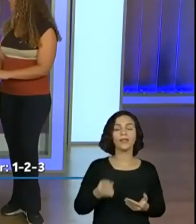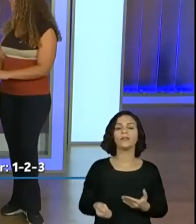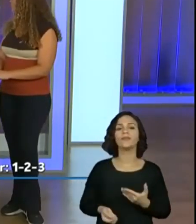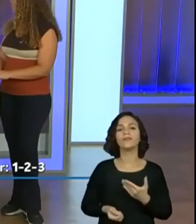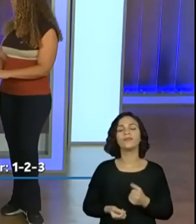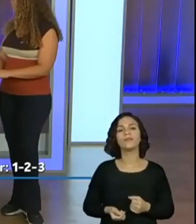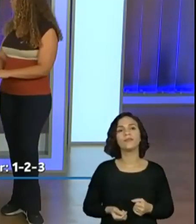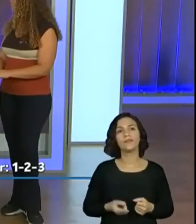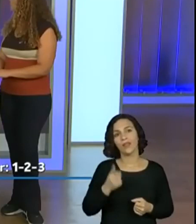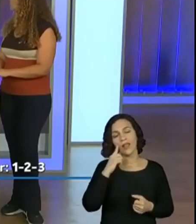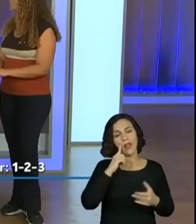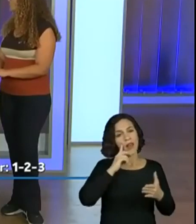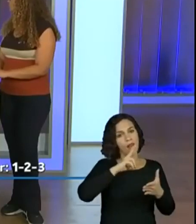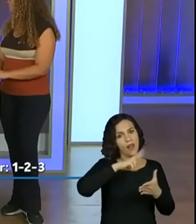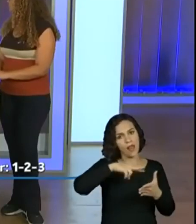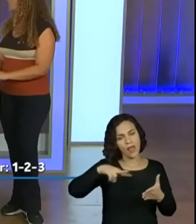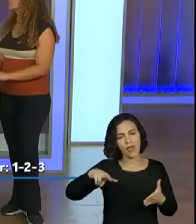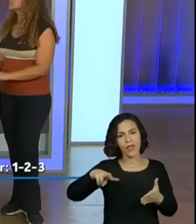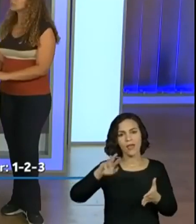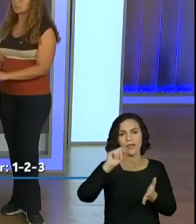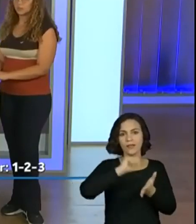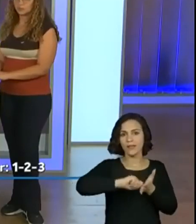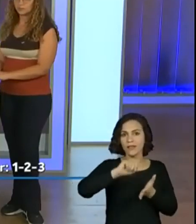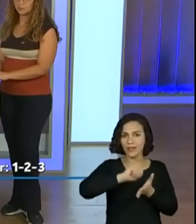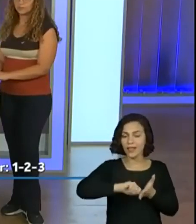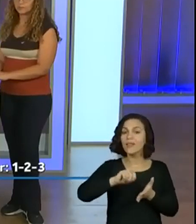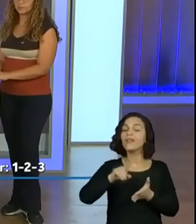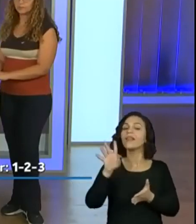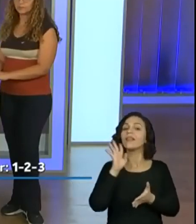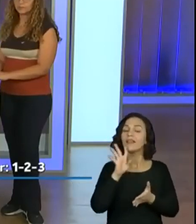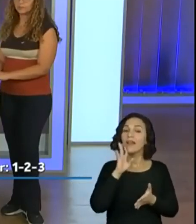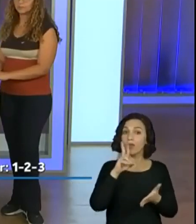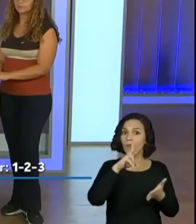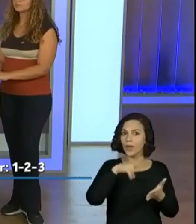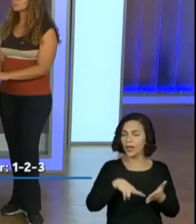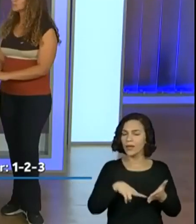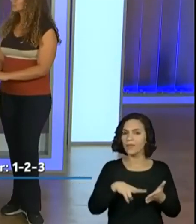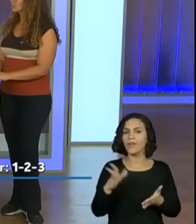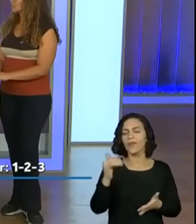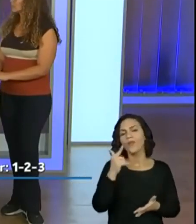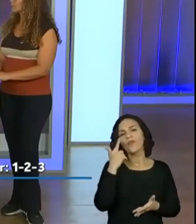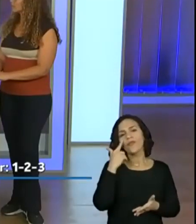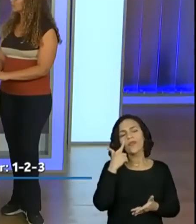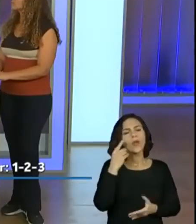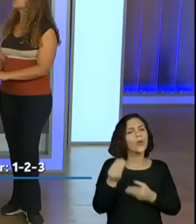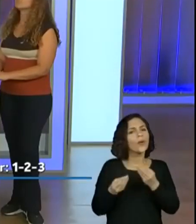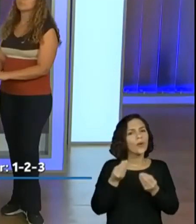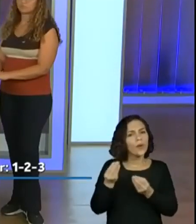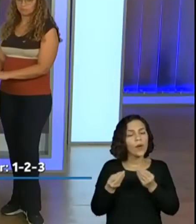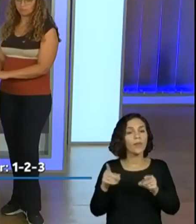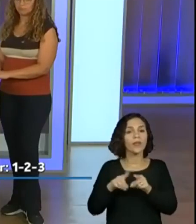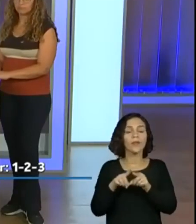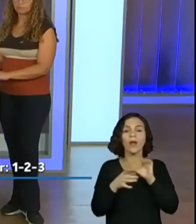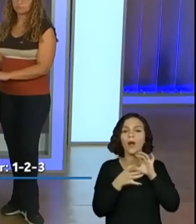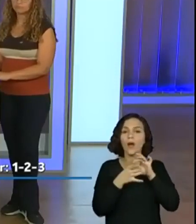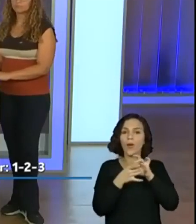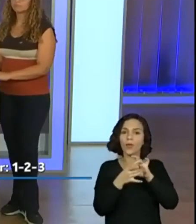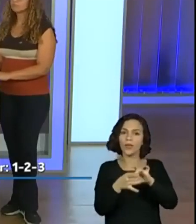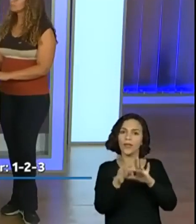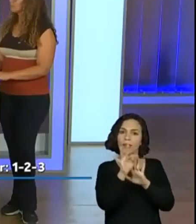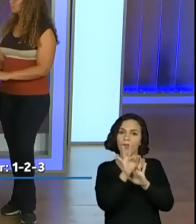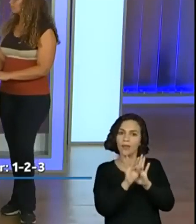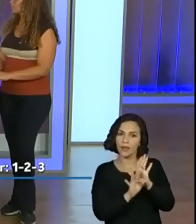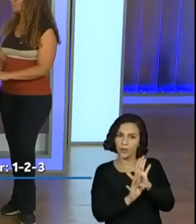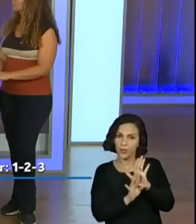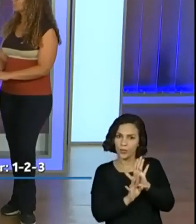do ler e escrever, que é bem interessante também. A gente vai ler, só para a gente trabalhar também dentro de um contexto de